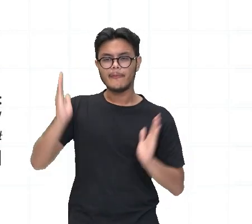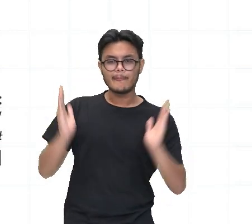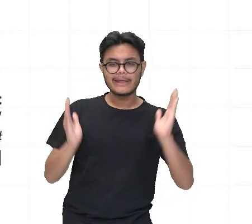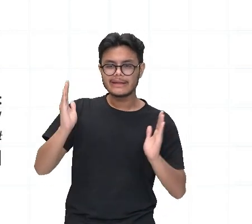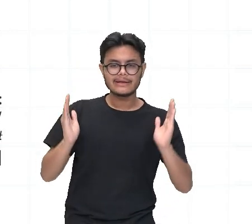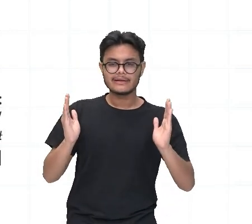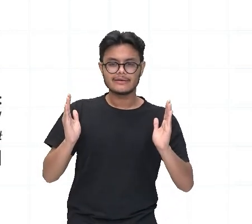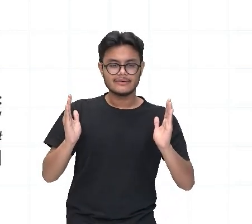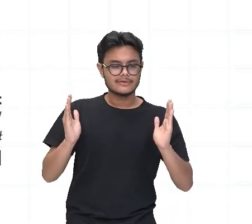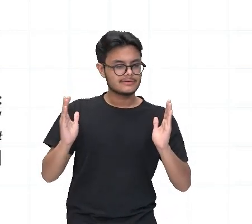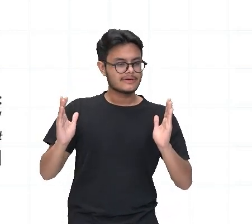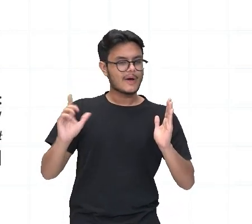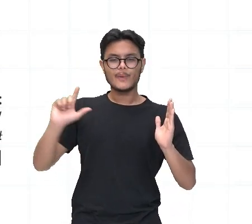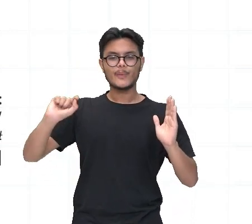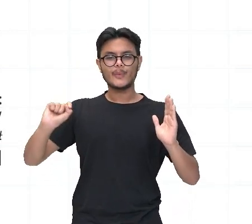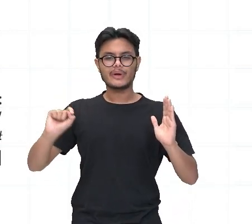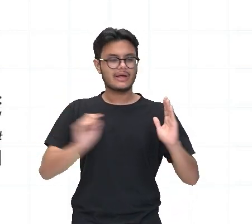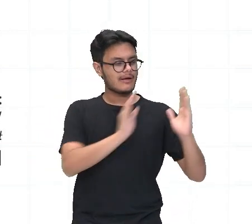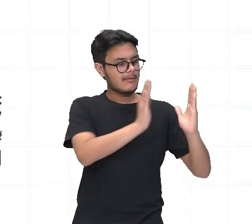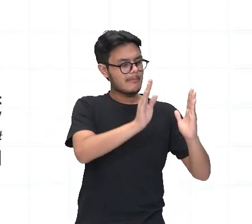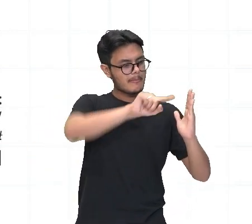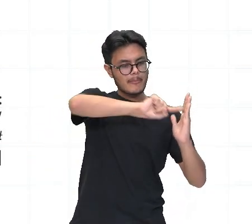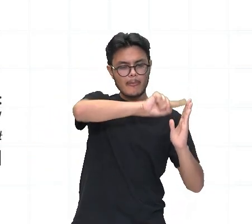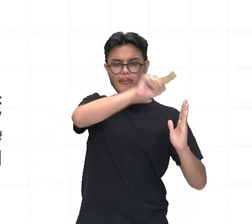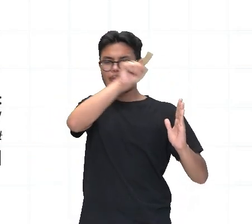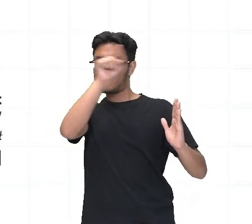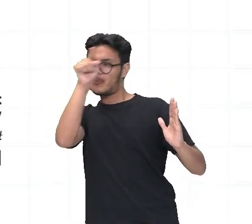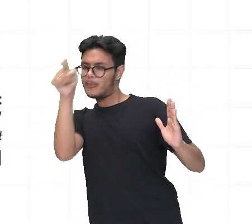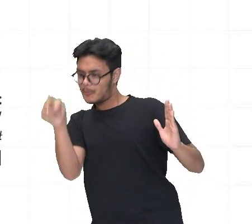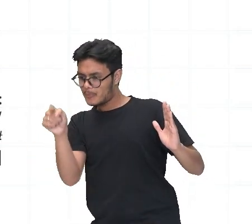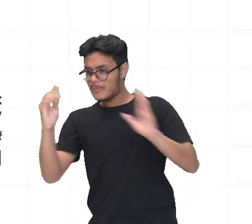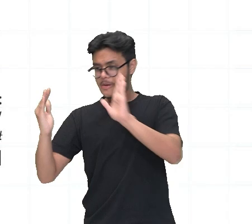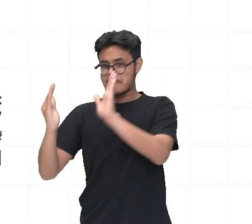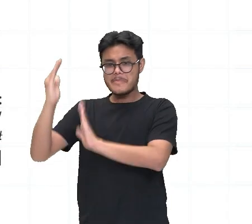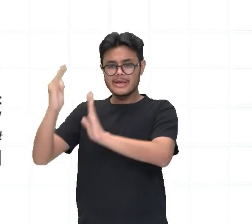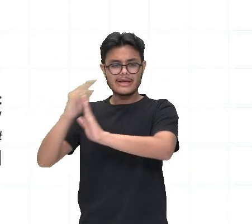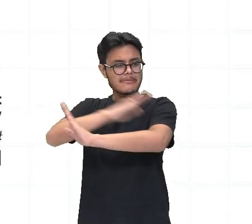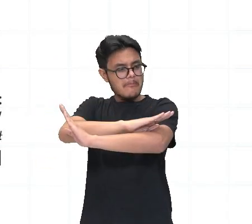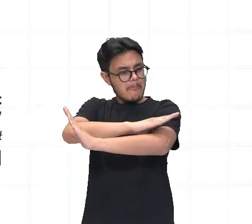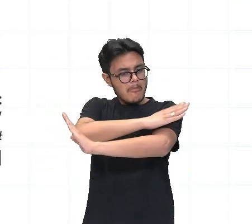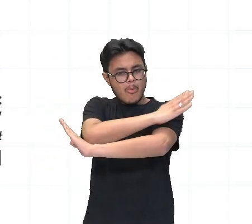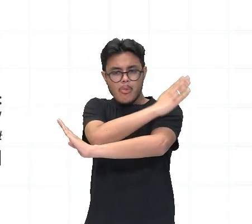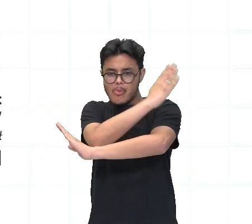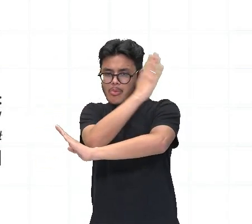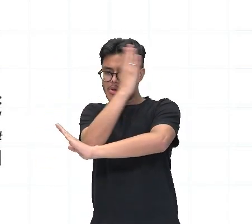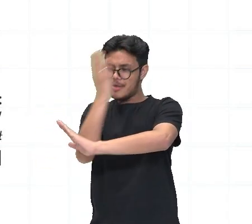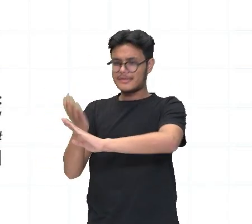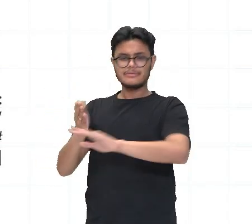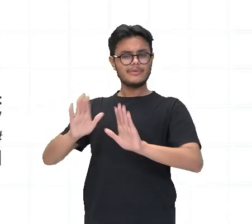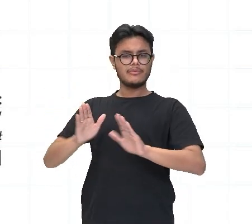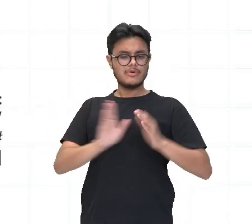uma passagem de tempo, uma indicação de que um tempo passou entre a partida dele e esse momento em que ele